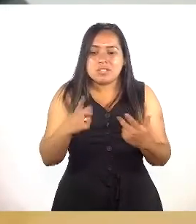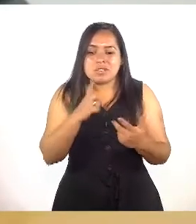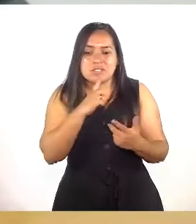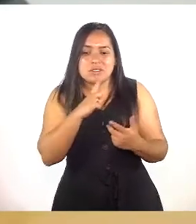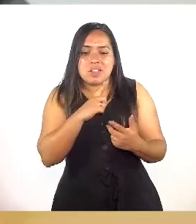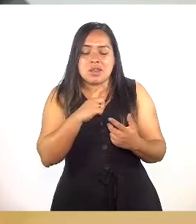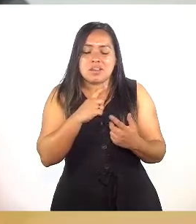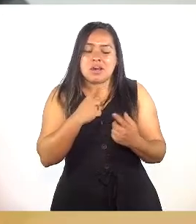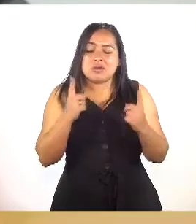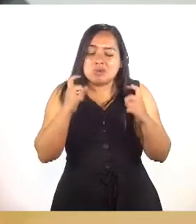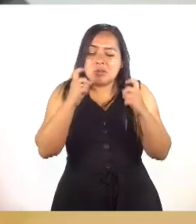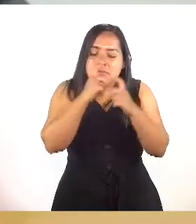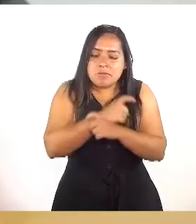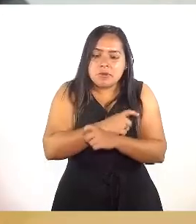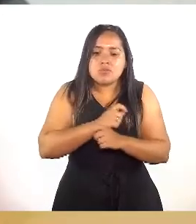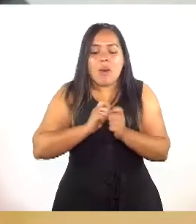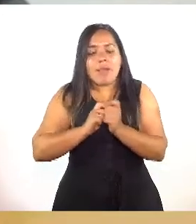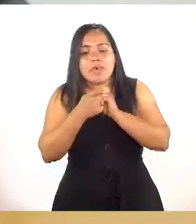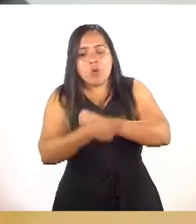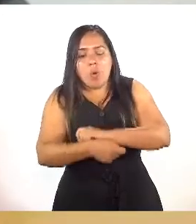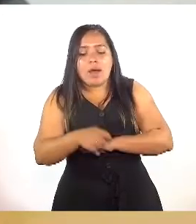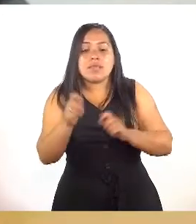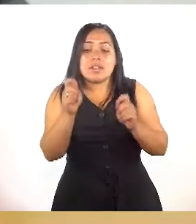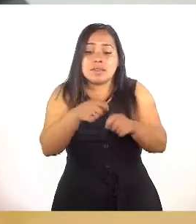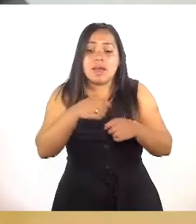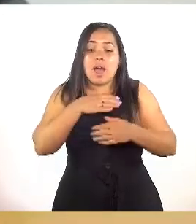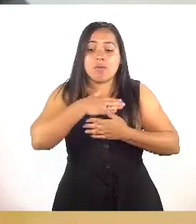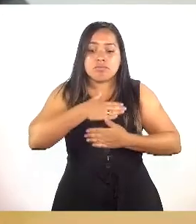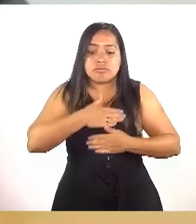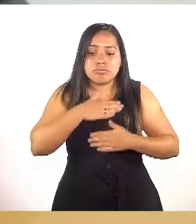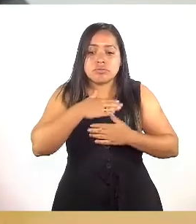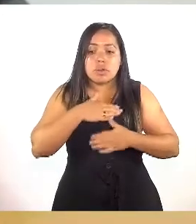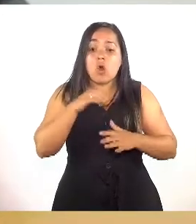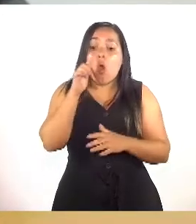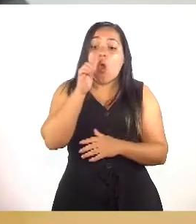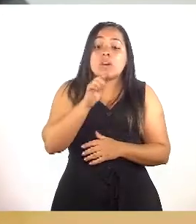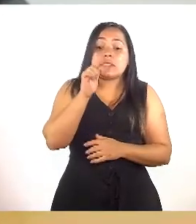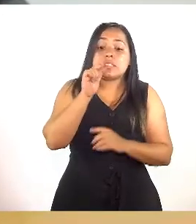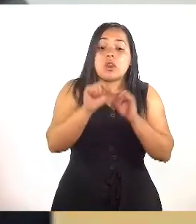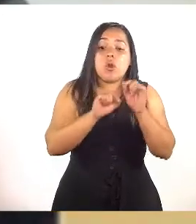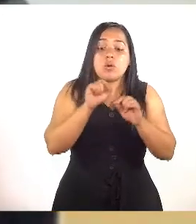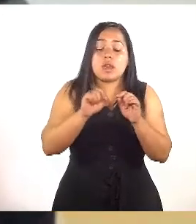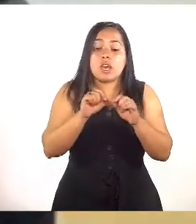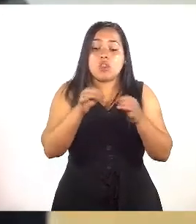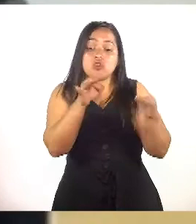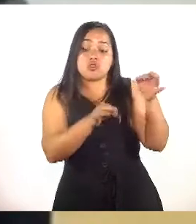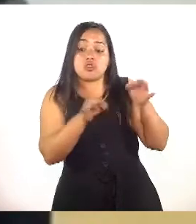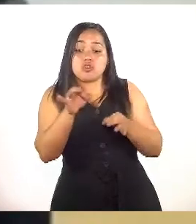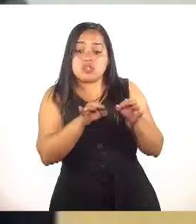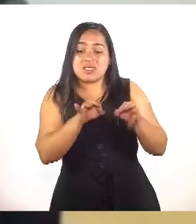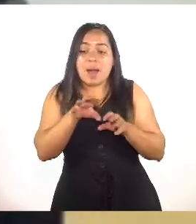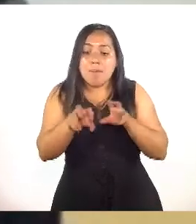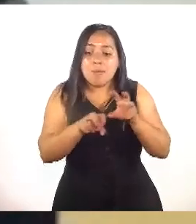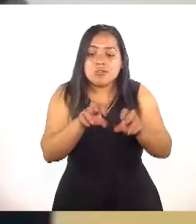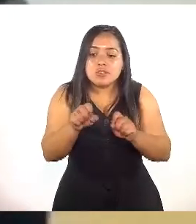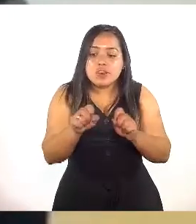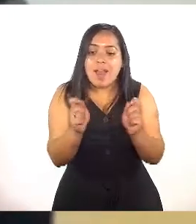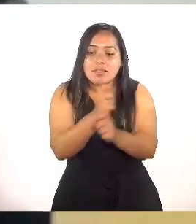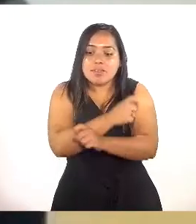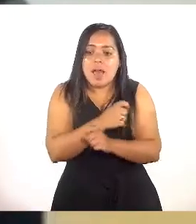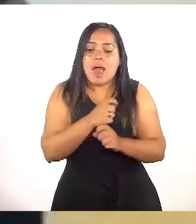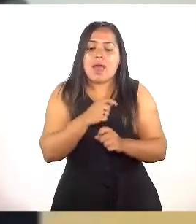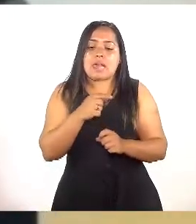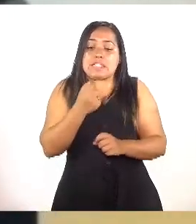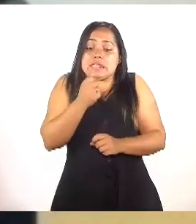adequadas que satisfaça essa busca por justiça. E mesmo caso ela não consiga satisfazer